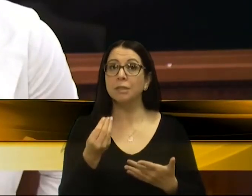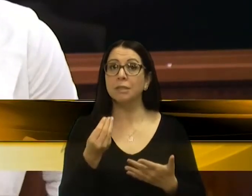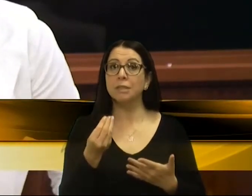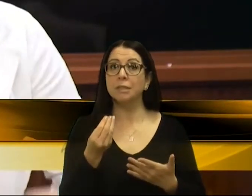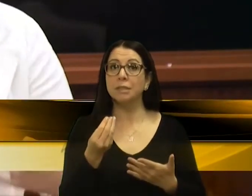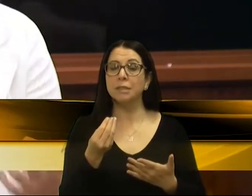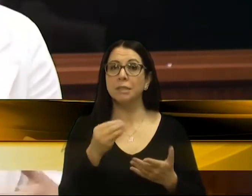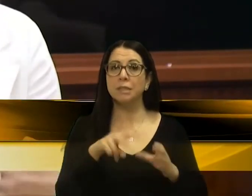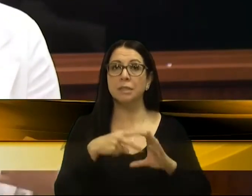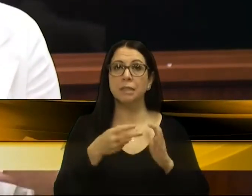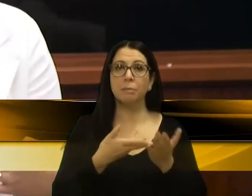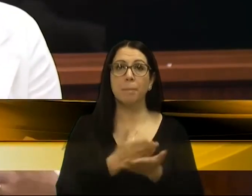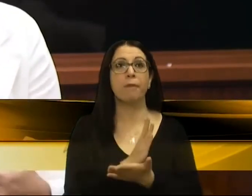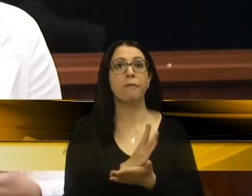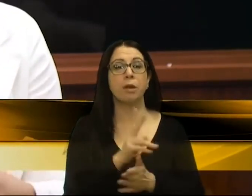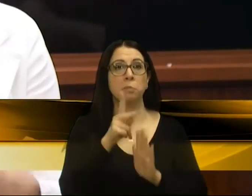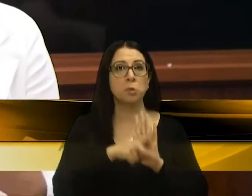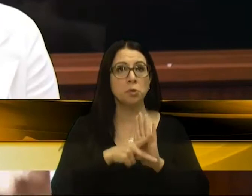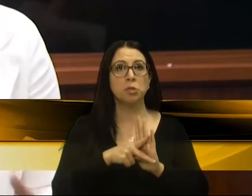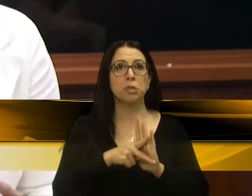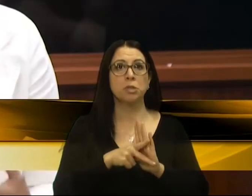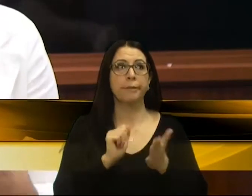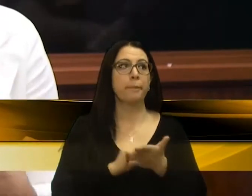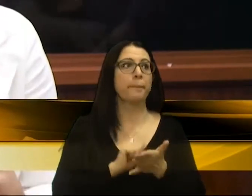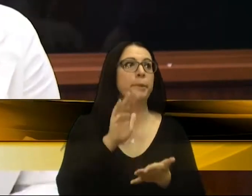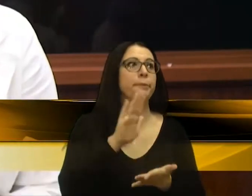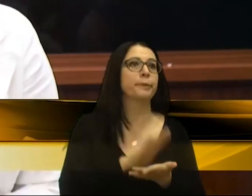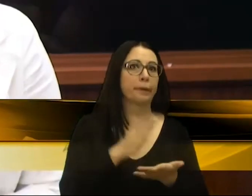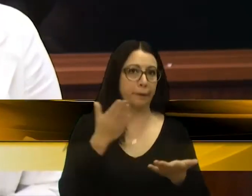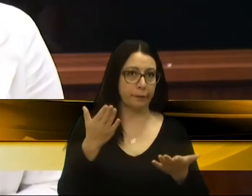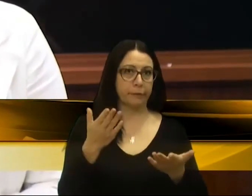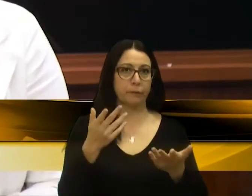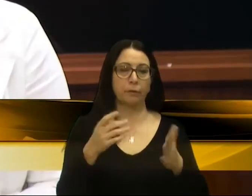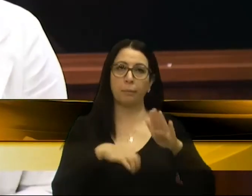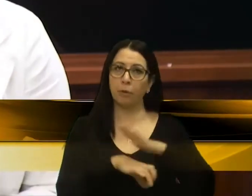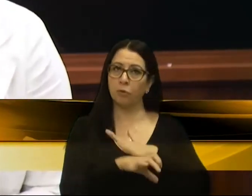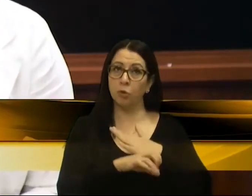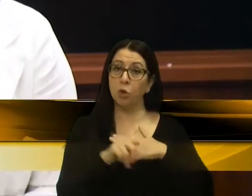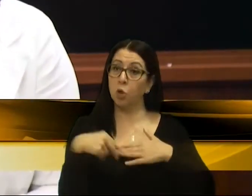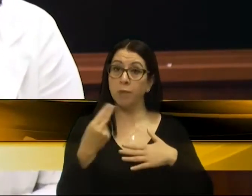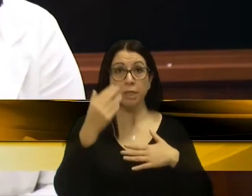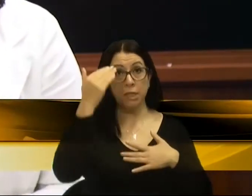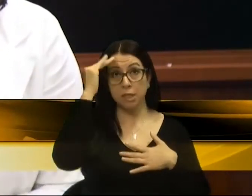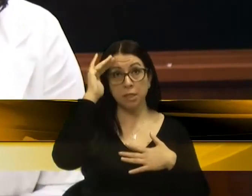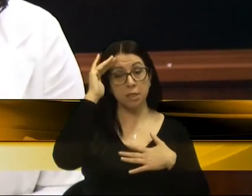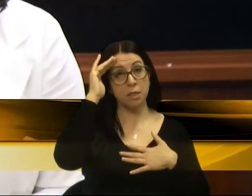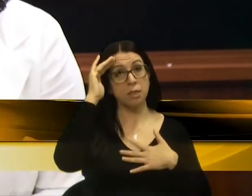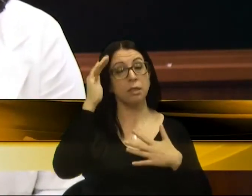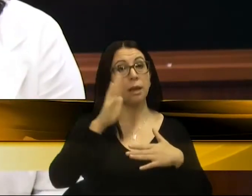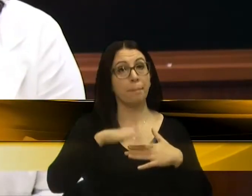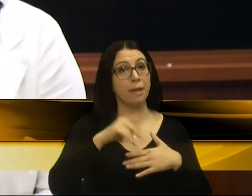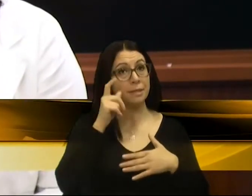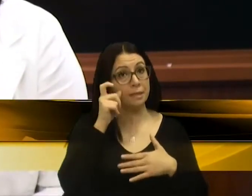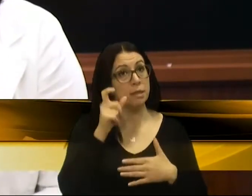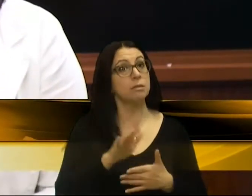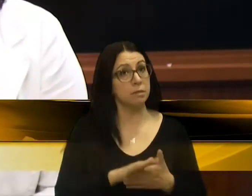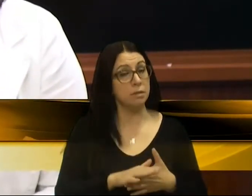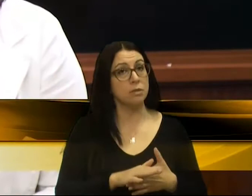câmaras aprovaram projetos multando, né, esses empreendimentos. A gente entendeu que talvez fosse mais